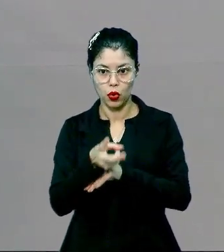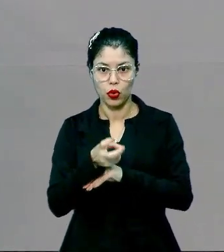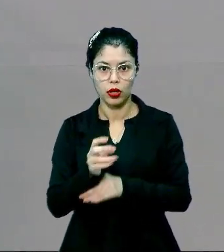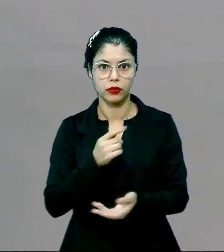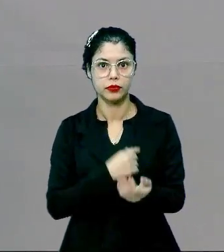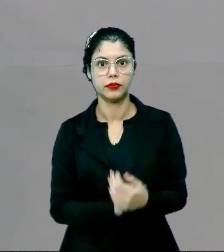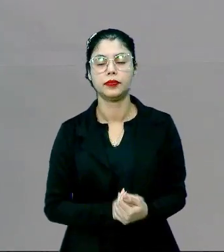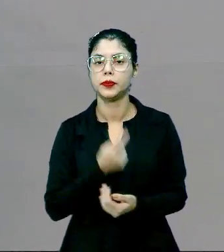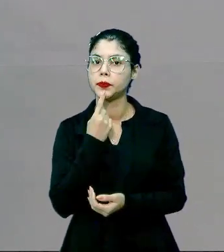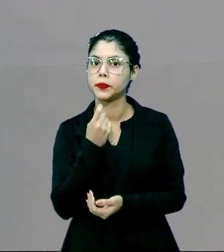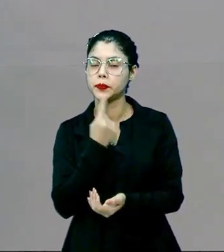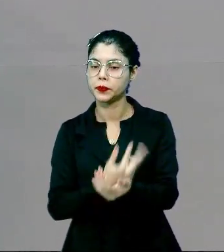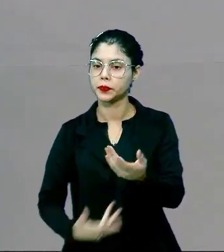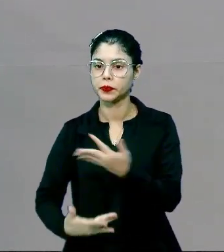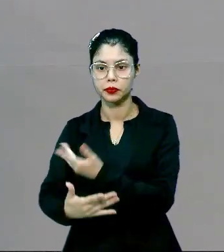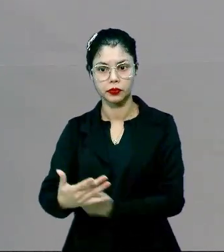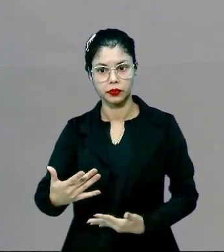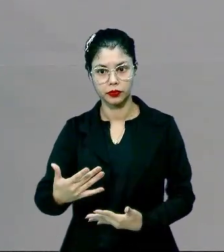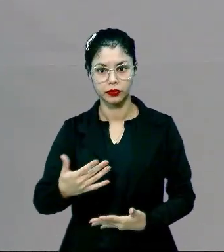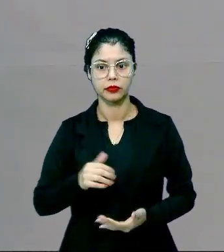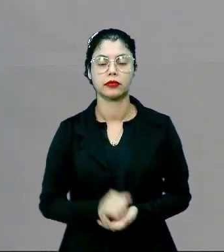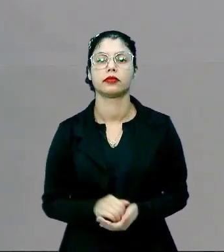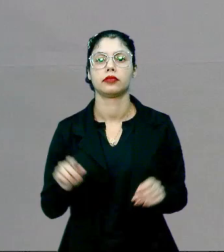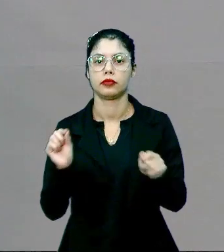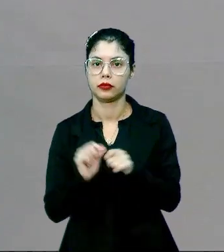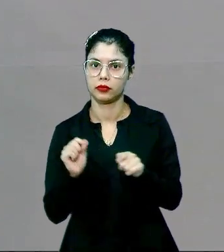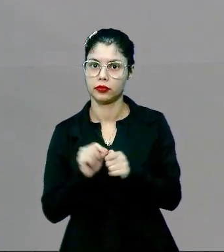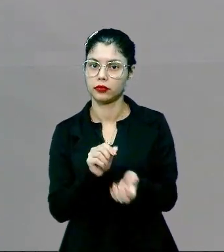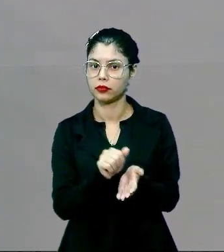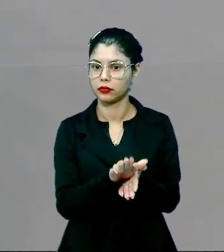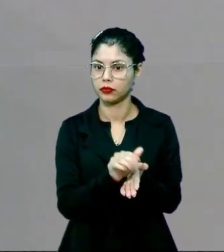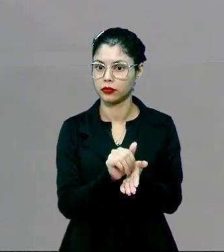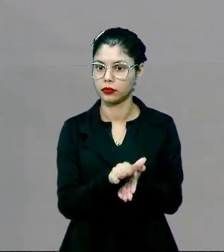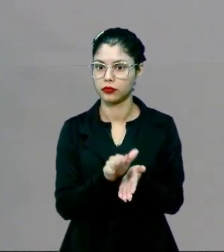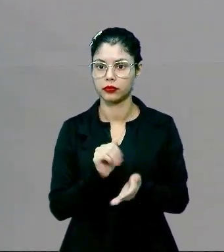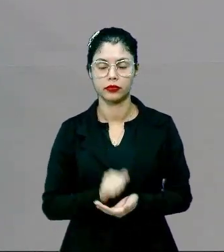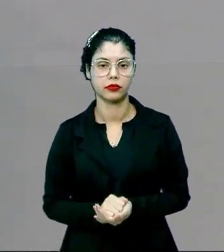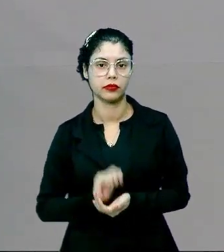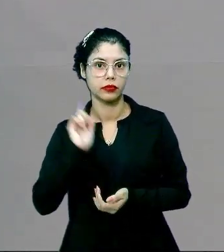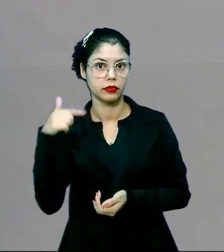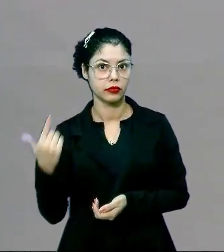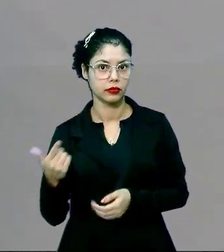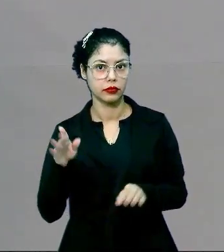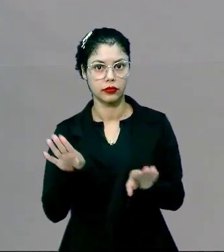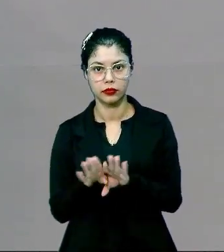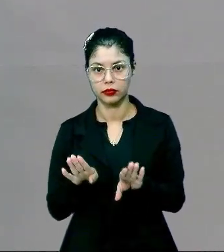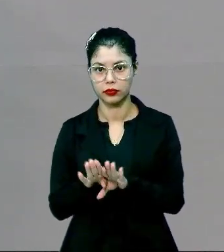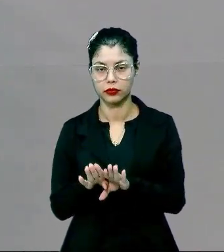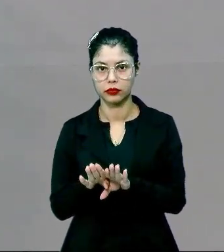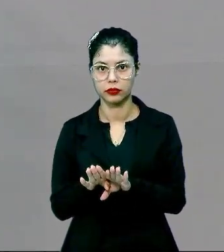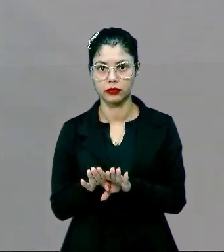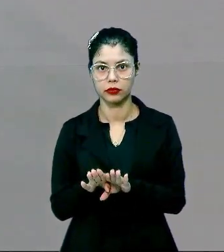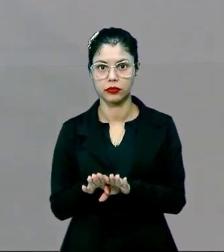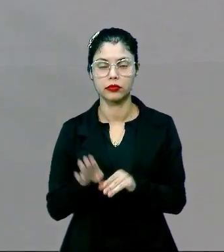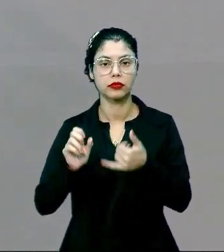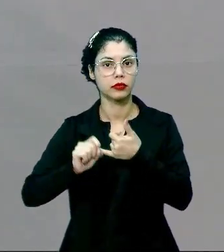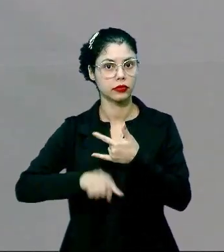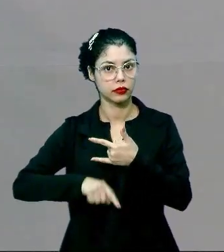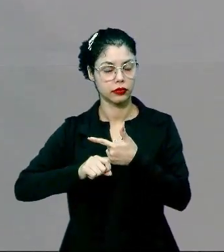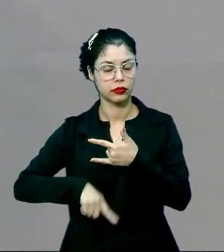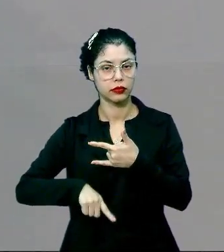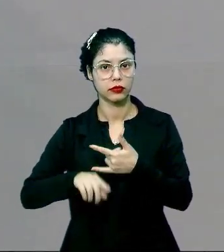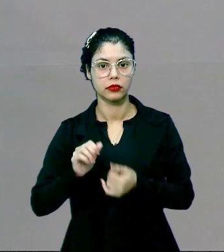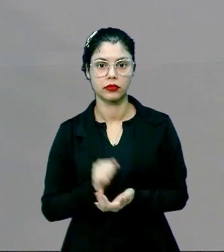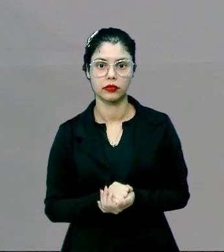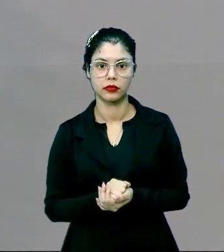nosso sangue, tirar nessas substâncias e fazer a eliminação. Outra é a excreção de urinas,